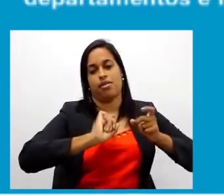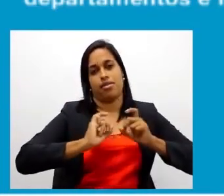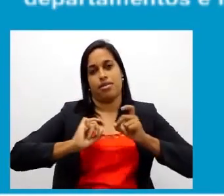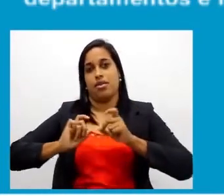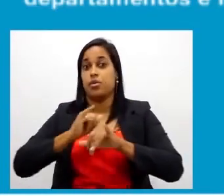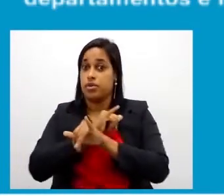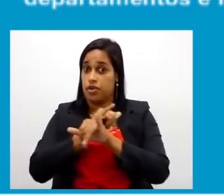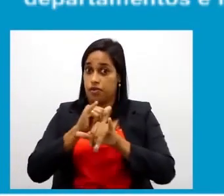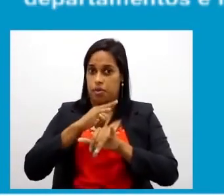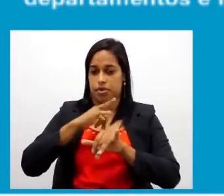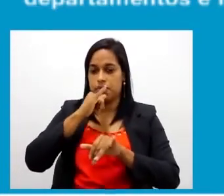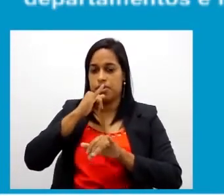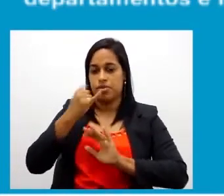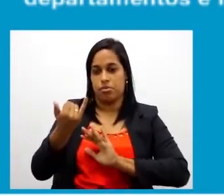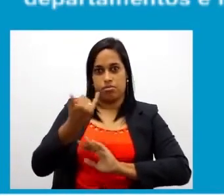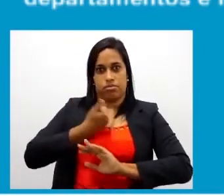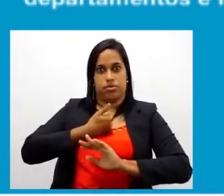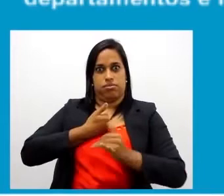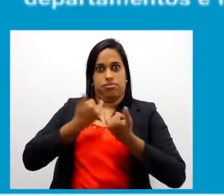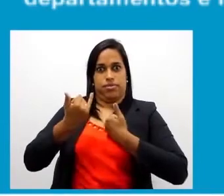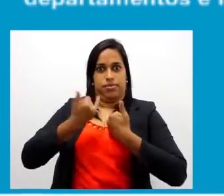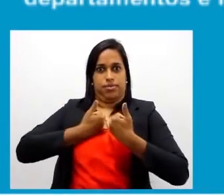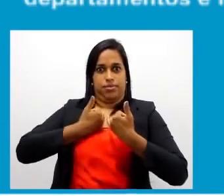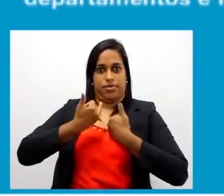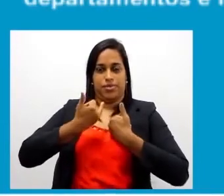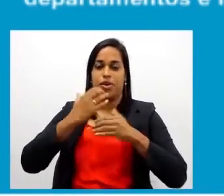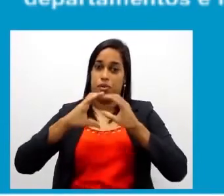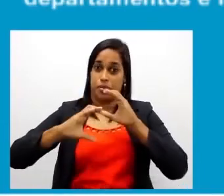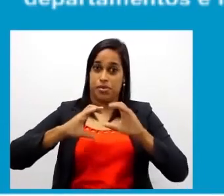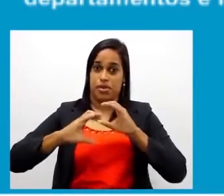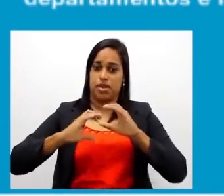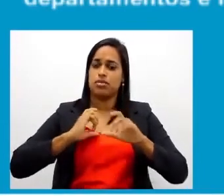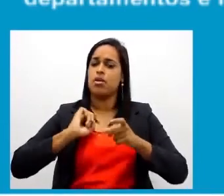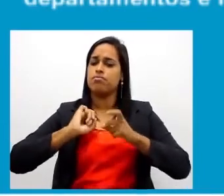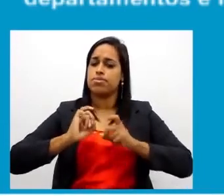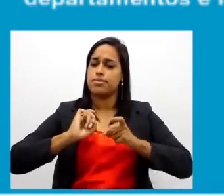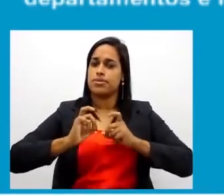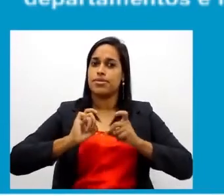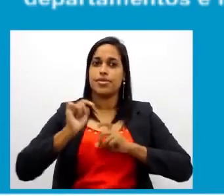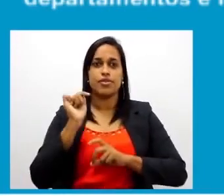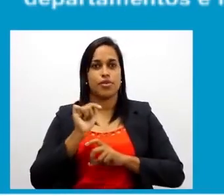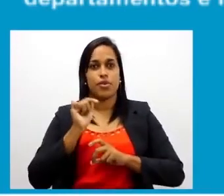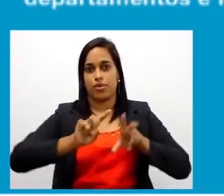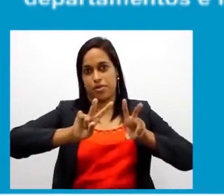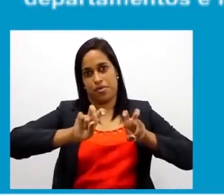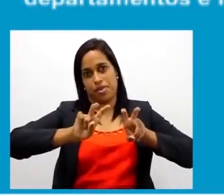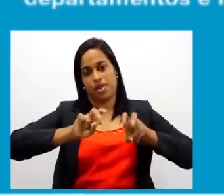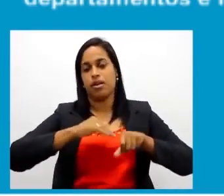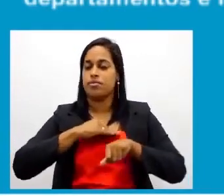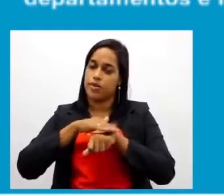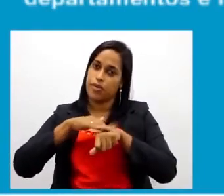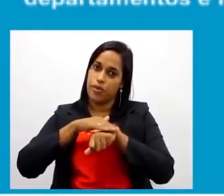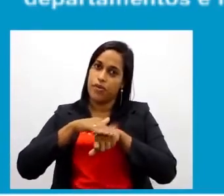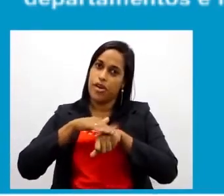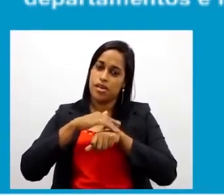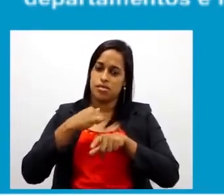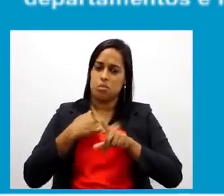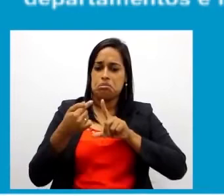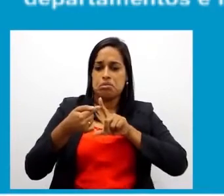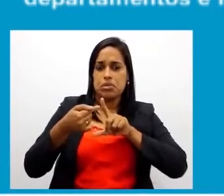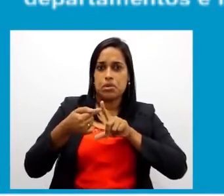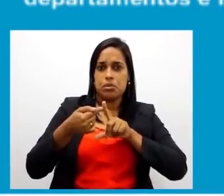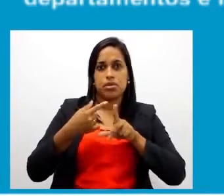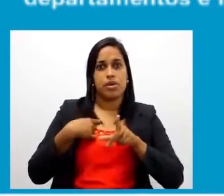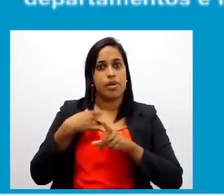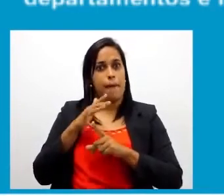uma informação chega através da comunicação, eu discuto sobre aquilo, eu converso sobre o meu ponto de vista